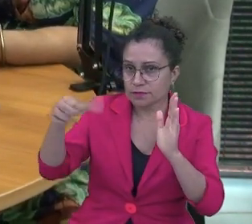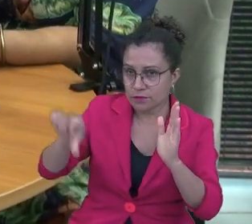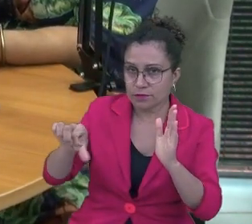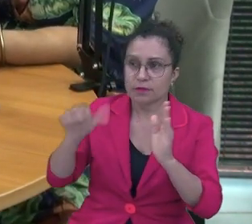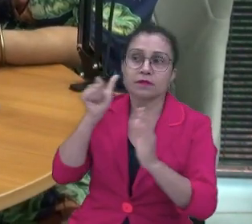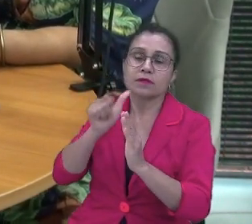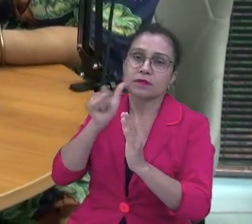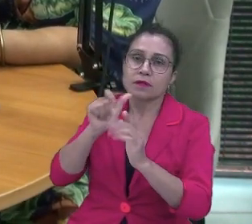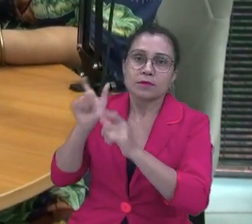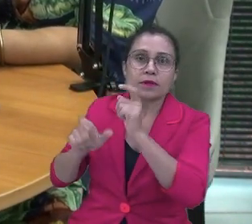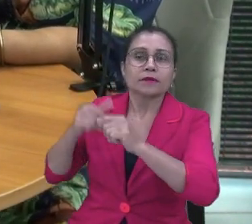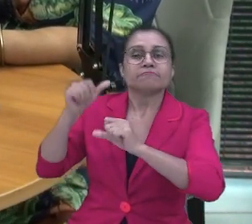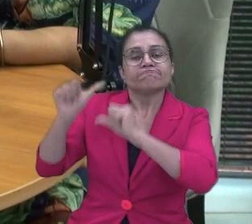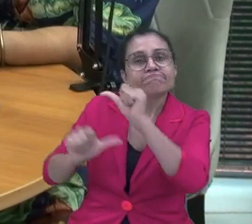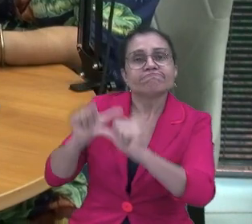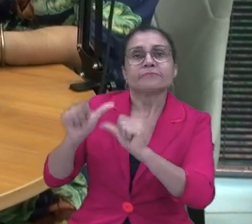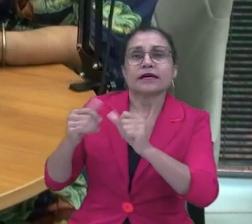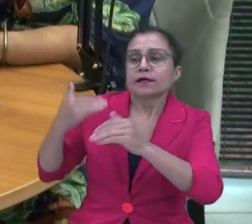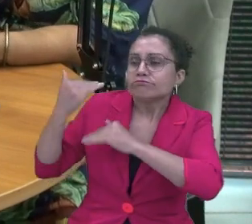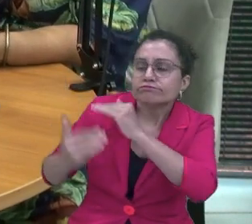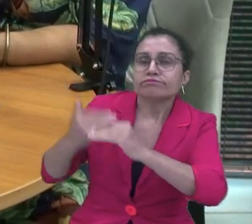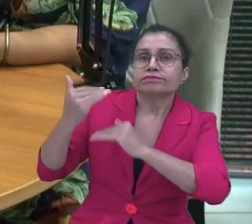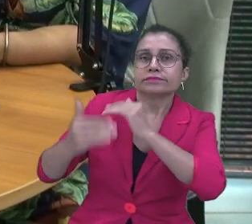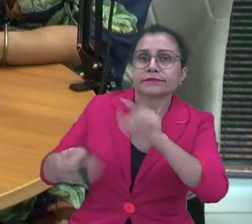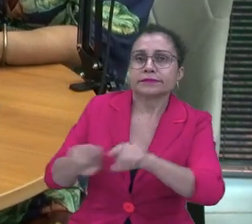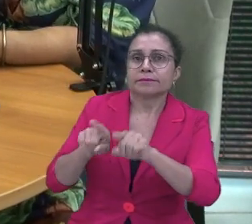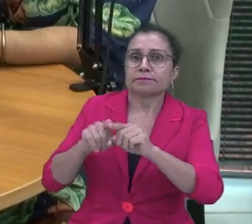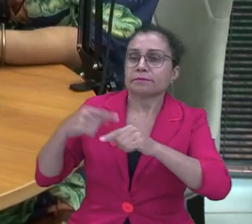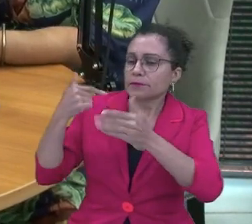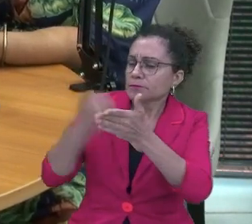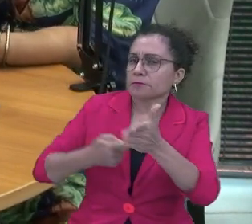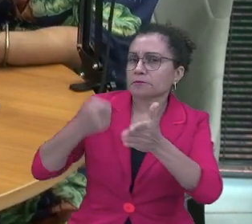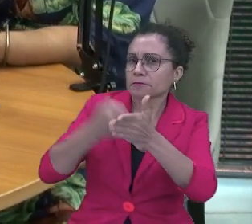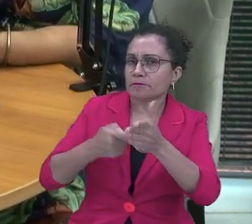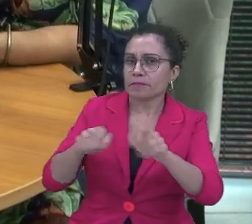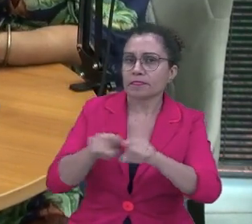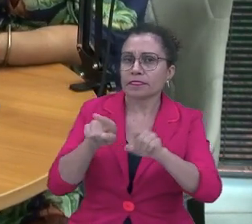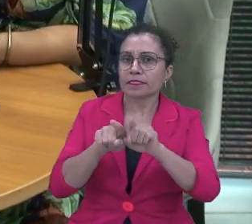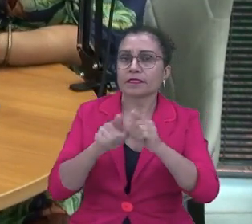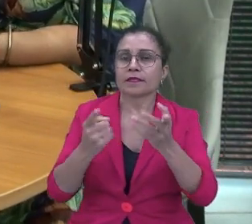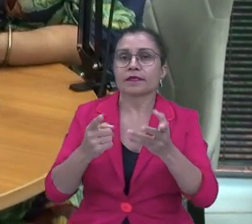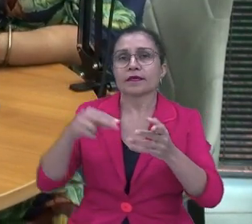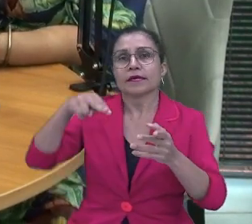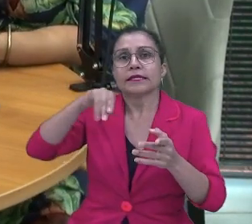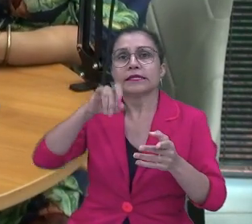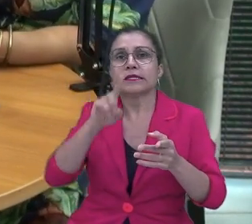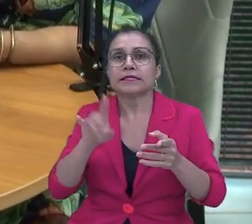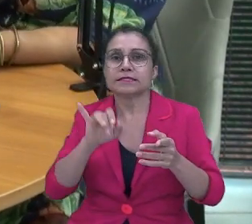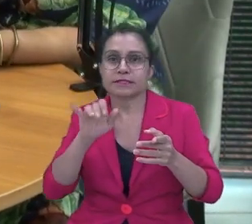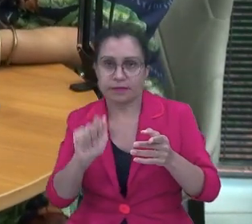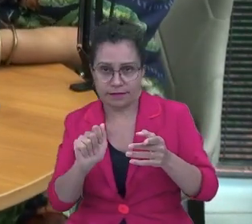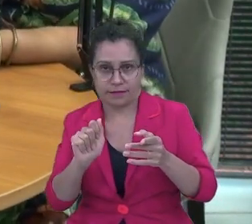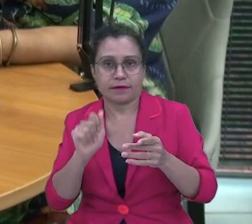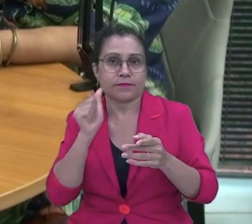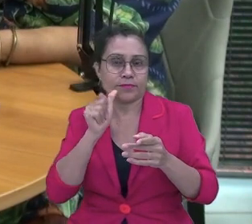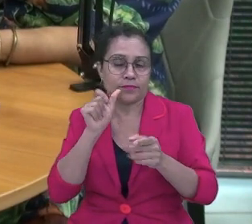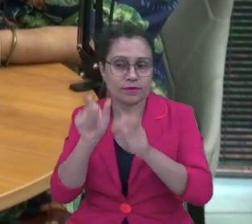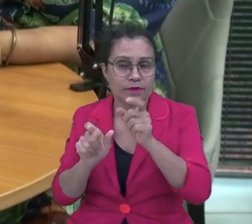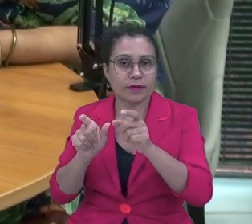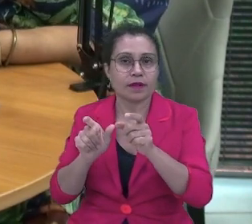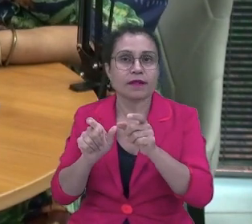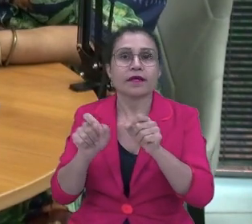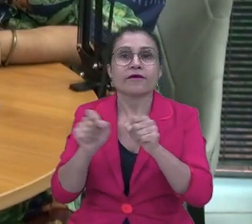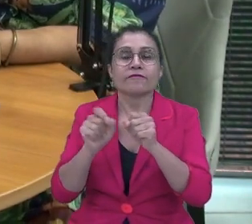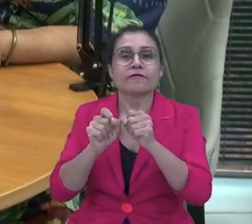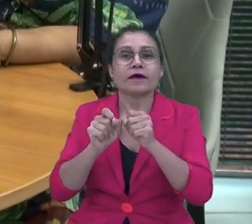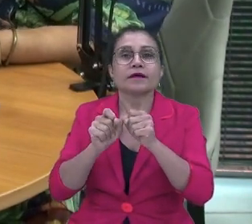essas mulheres pudessem, através de muitas lutas. E nós dependemos muito e agradecemos muito também a Nízia Floresta. Nízia Floresta, ela faz